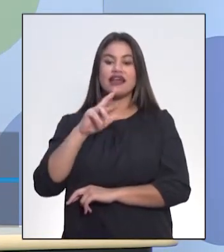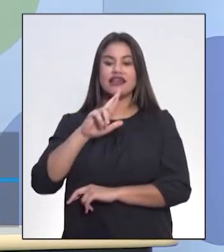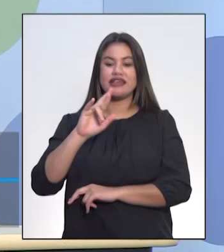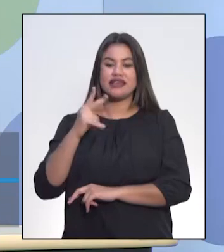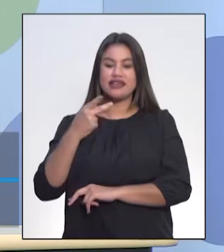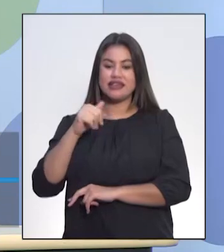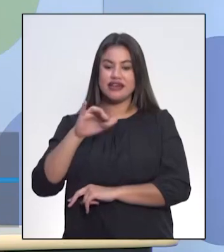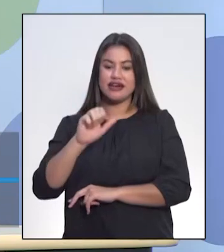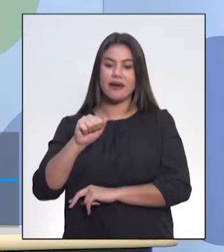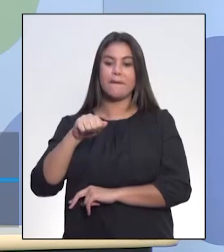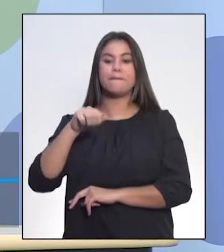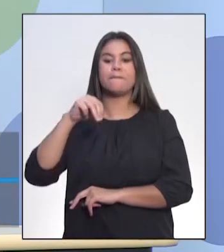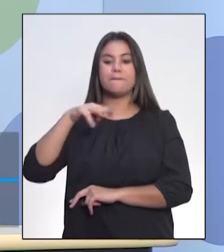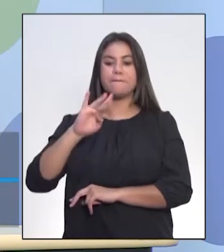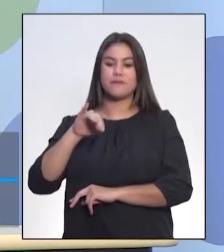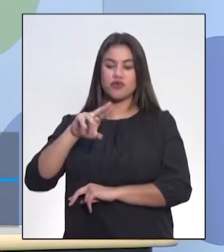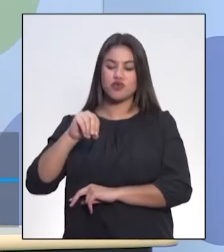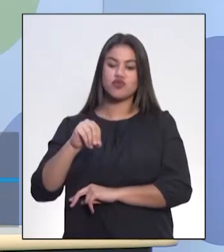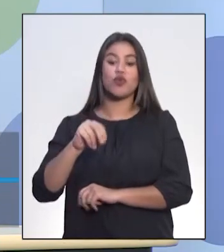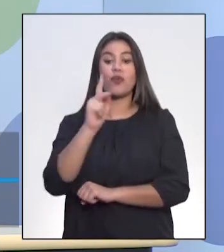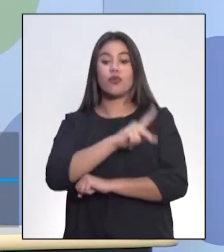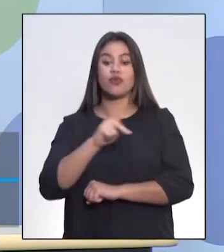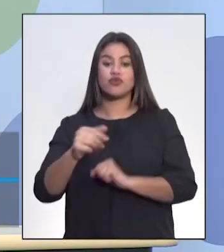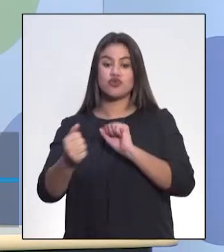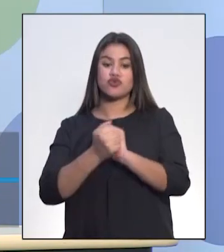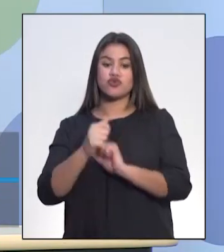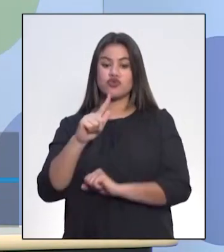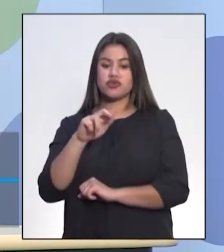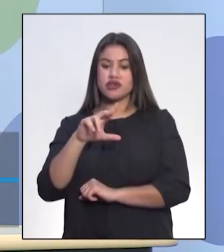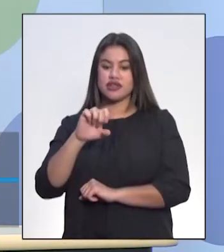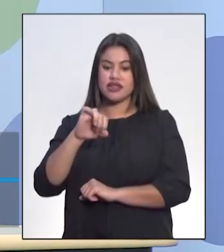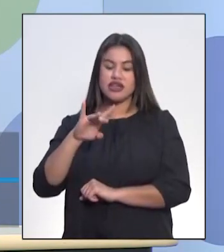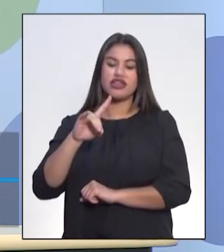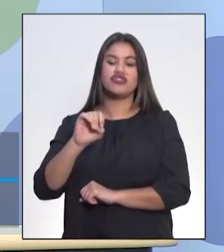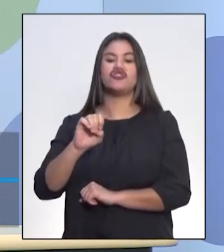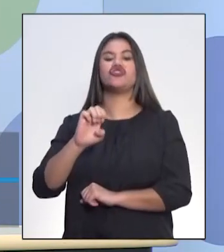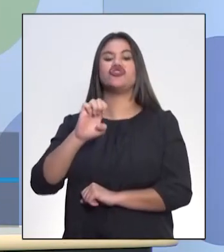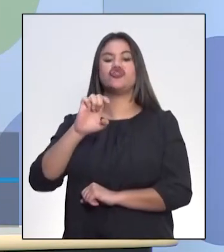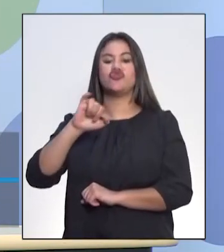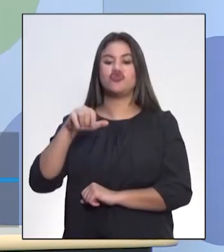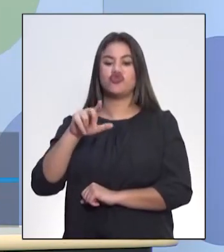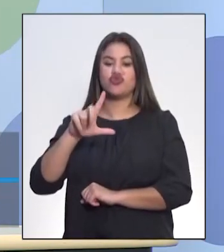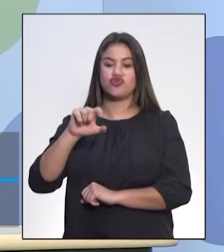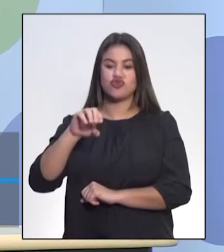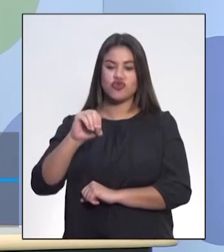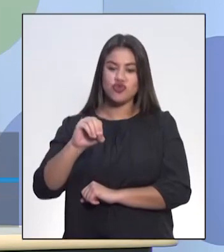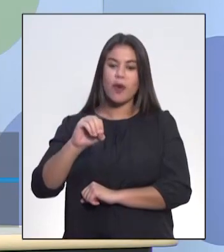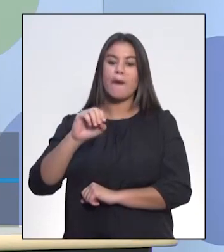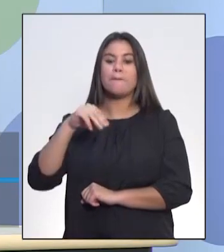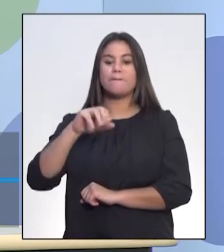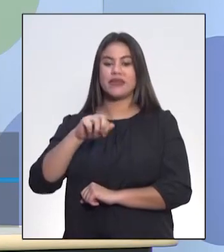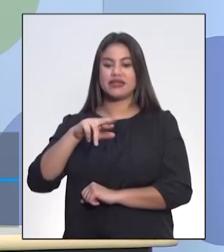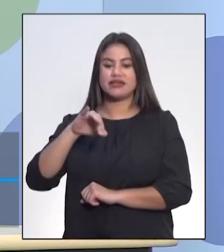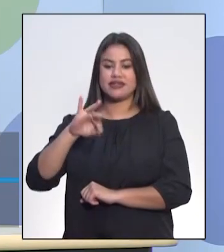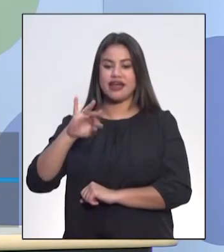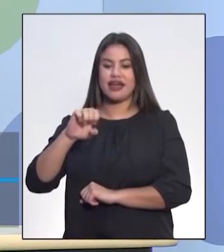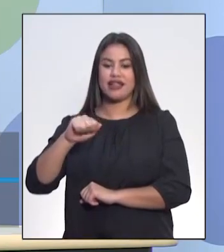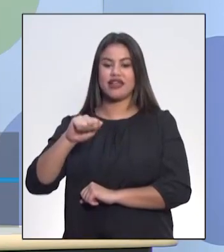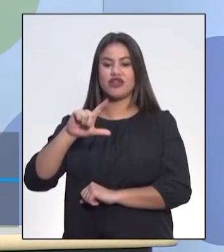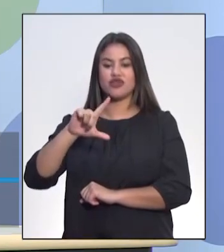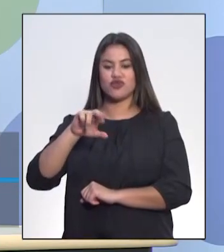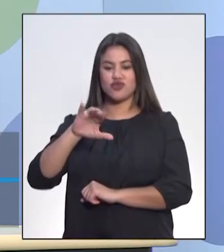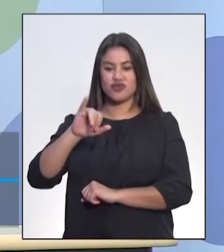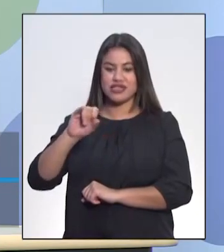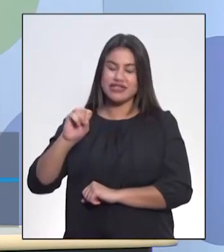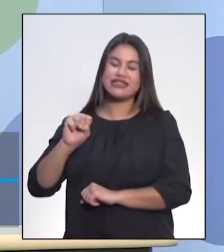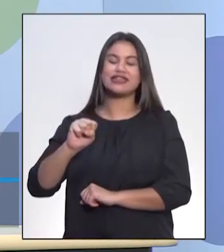a participação dos professores Cleide, Júlio, Maristela e Luiz. Além disso, quero também agradecer os